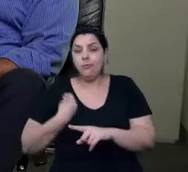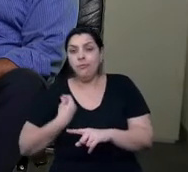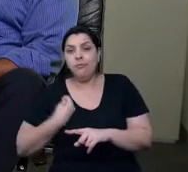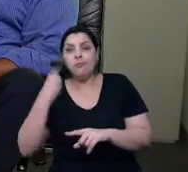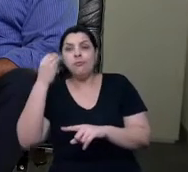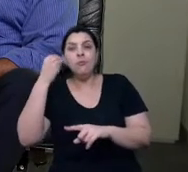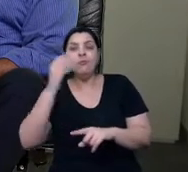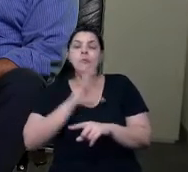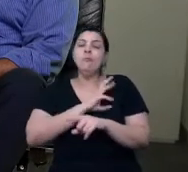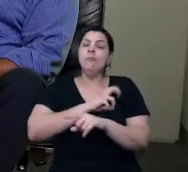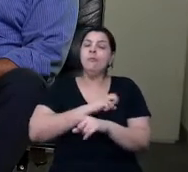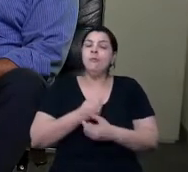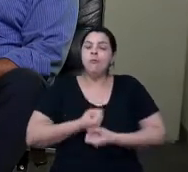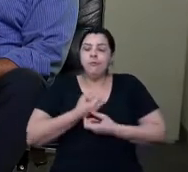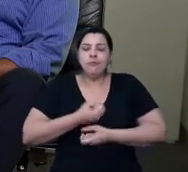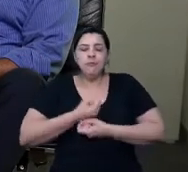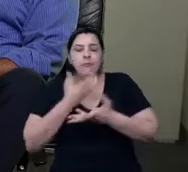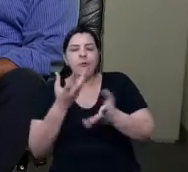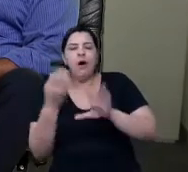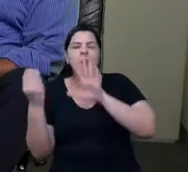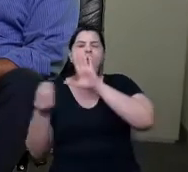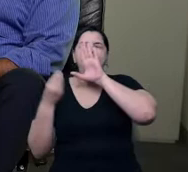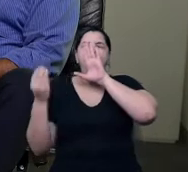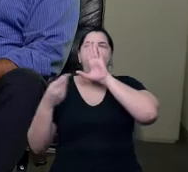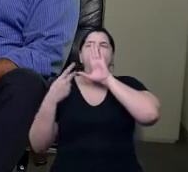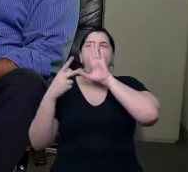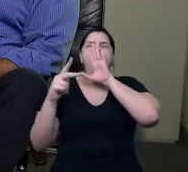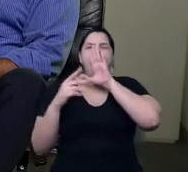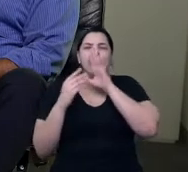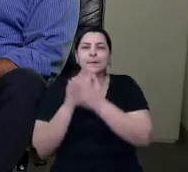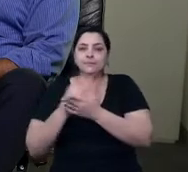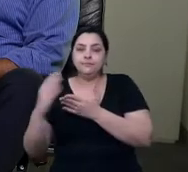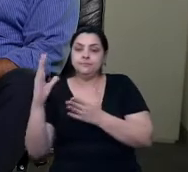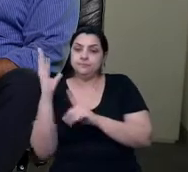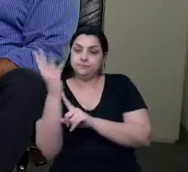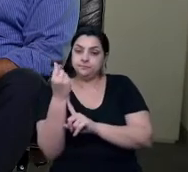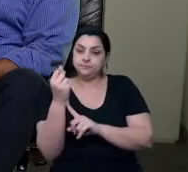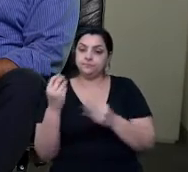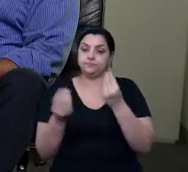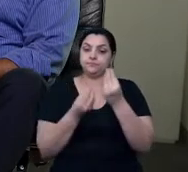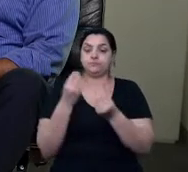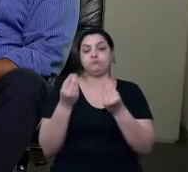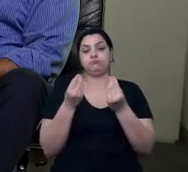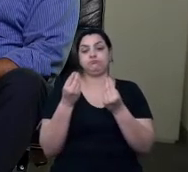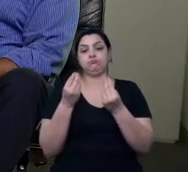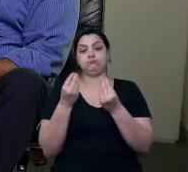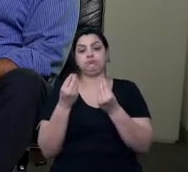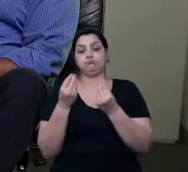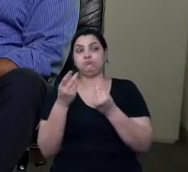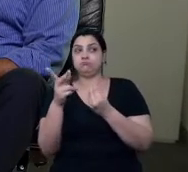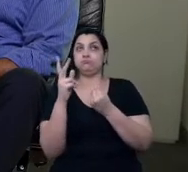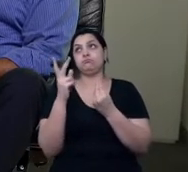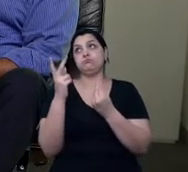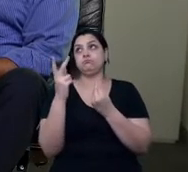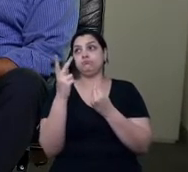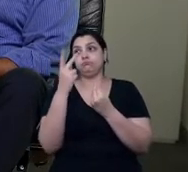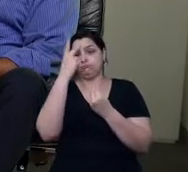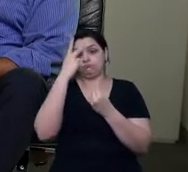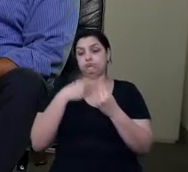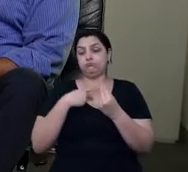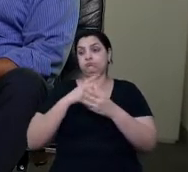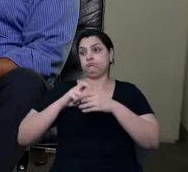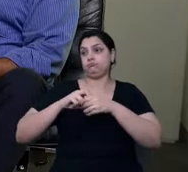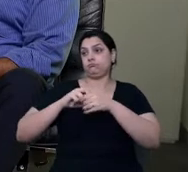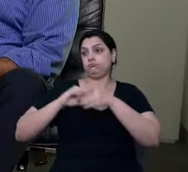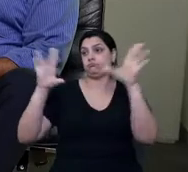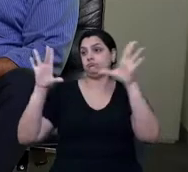se expressar. Como foi o seu início na arte? Você se considera autodidata ou fez cursos para aprender